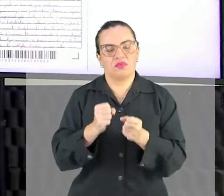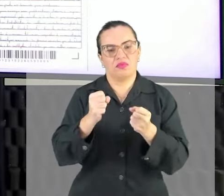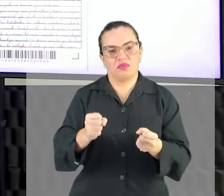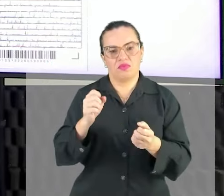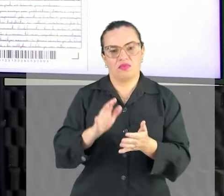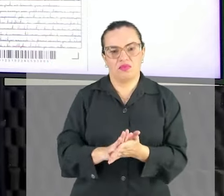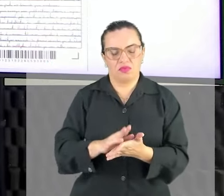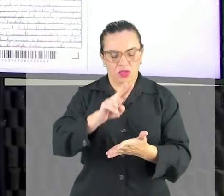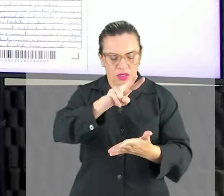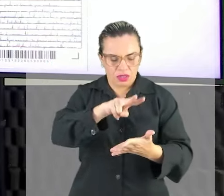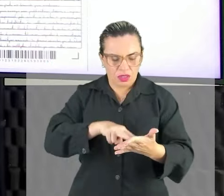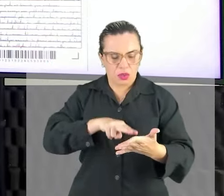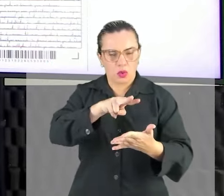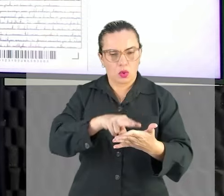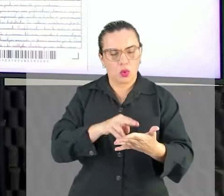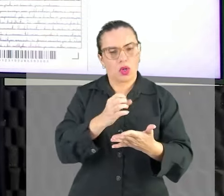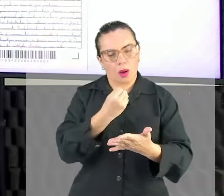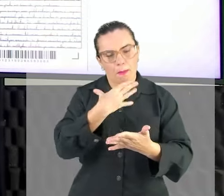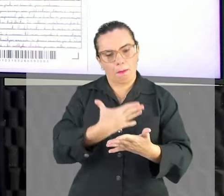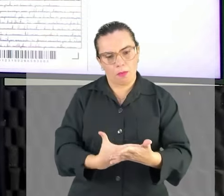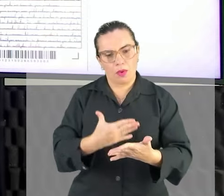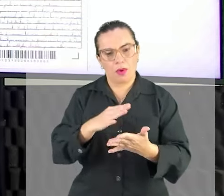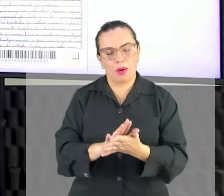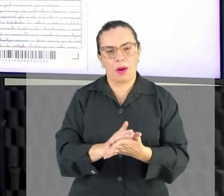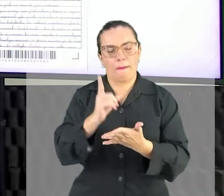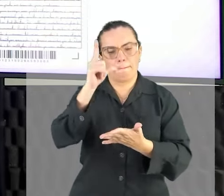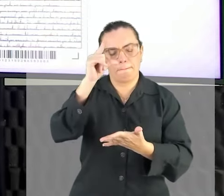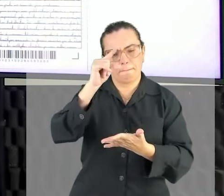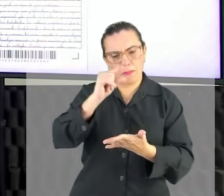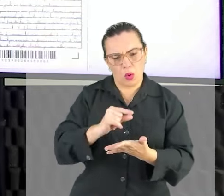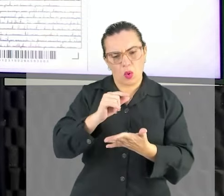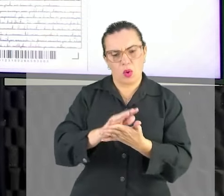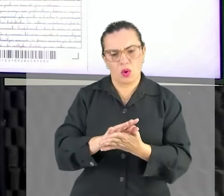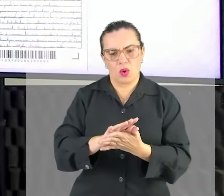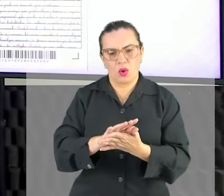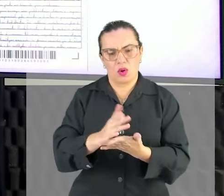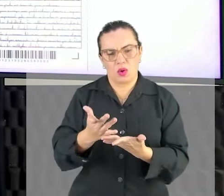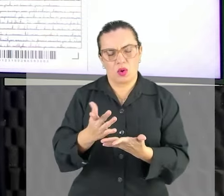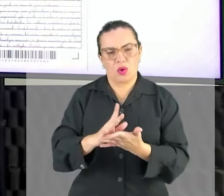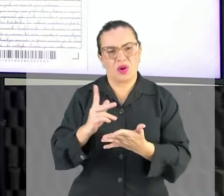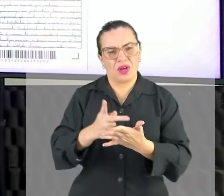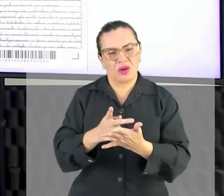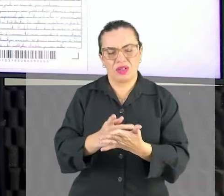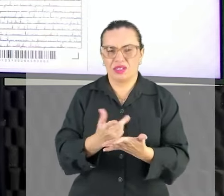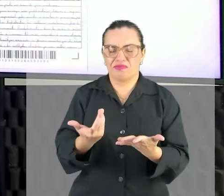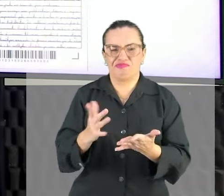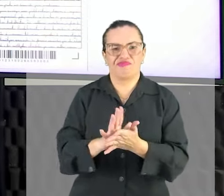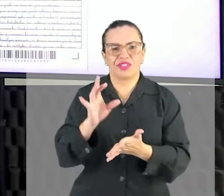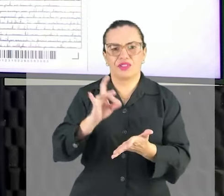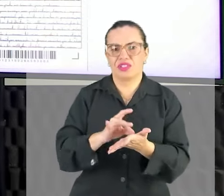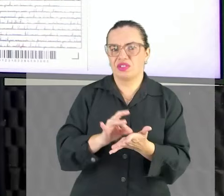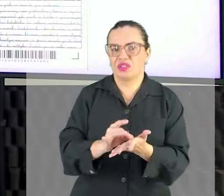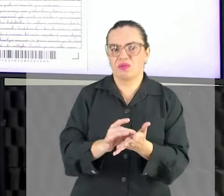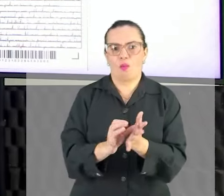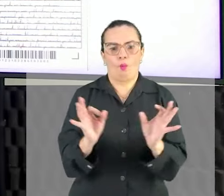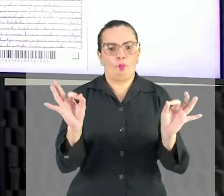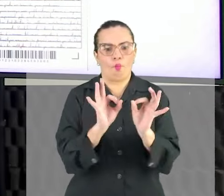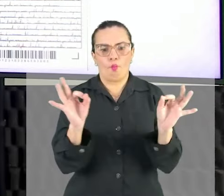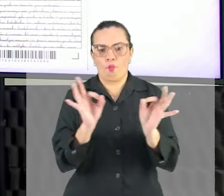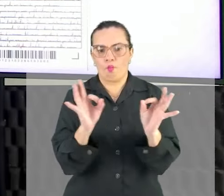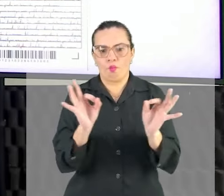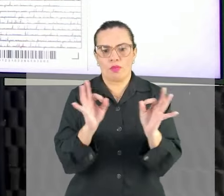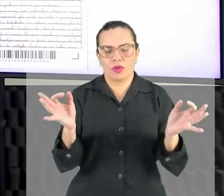de legibilidade, pouquíssimas rasuras. Na verdade, nós não temos nenhuma rasura, salvo aqui na